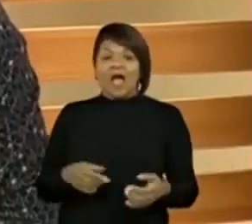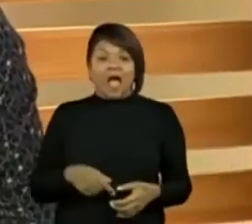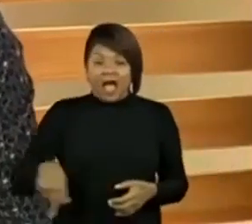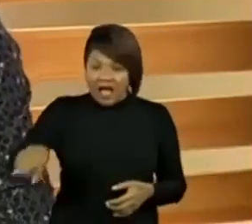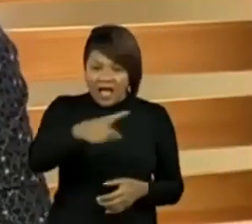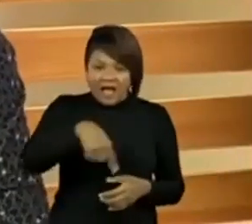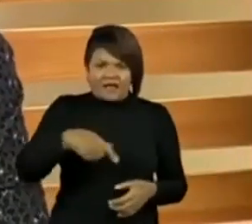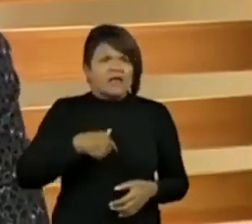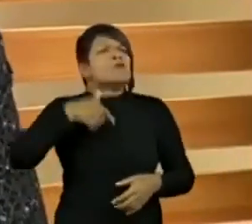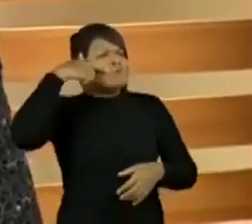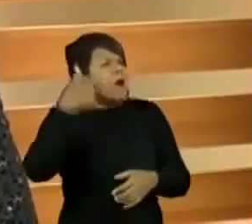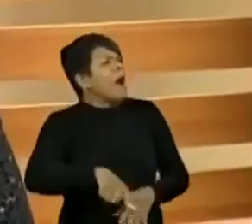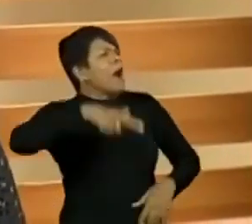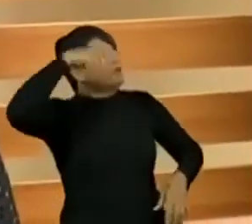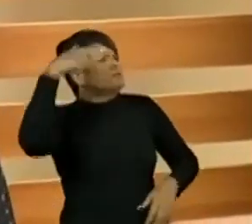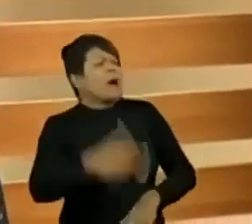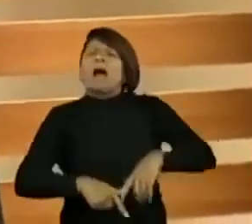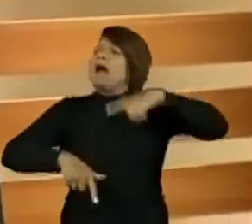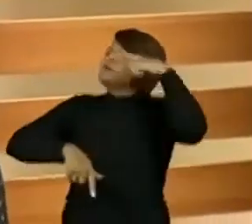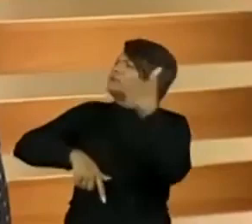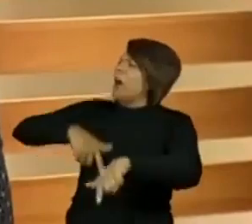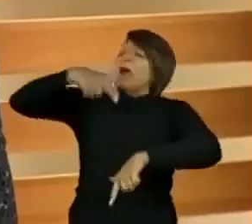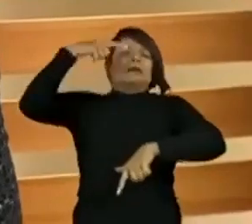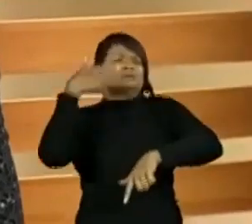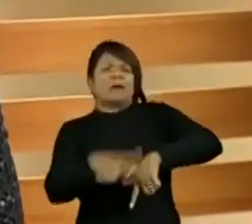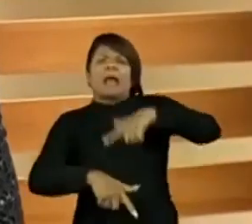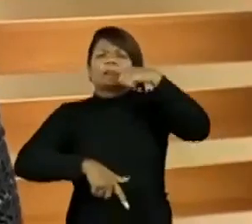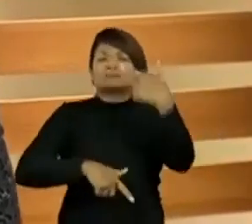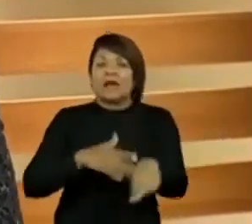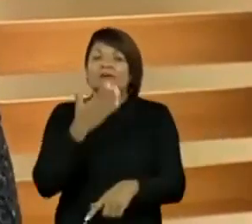uma, mais uma.